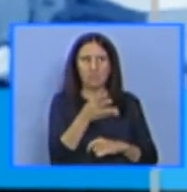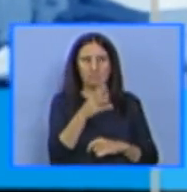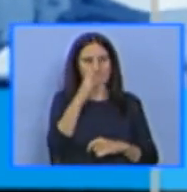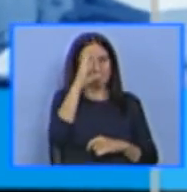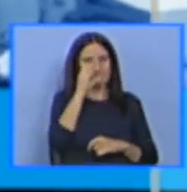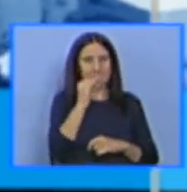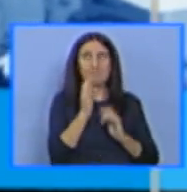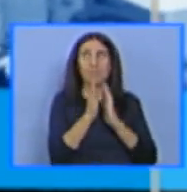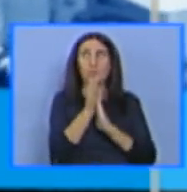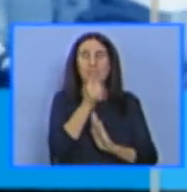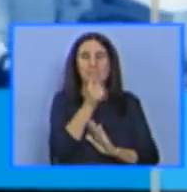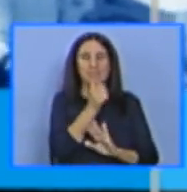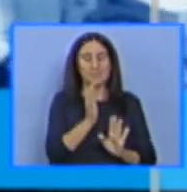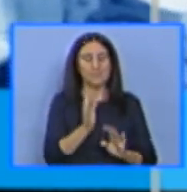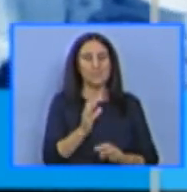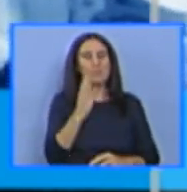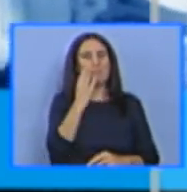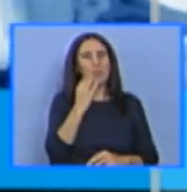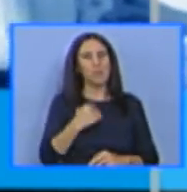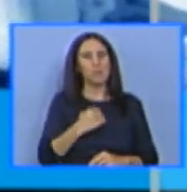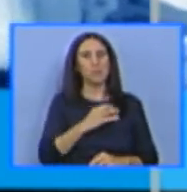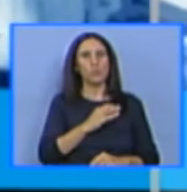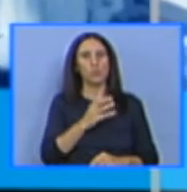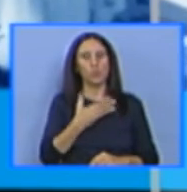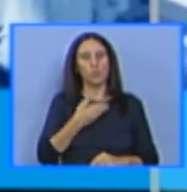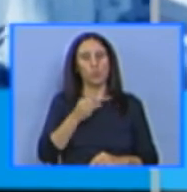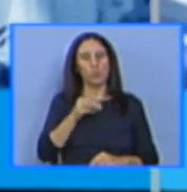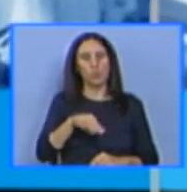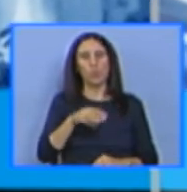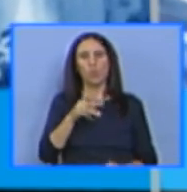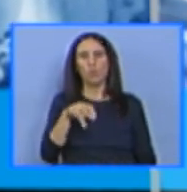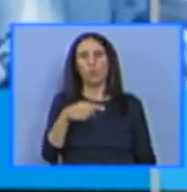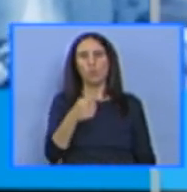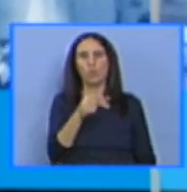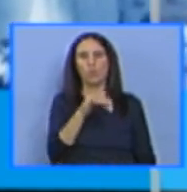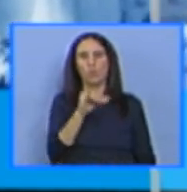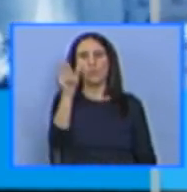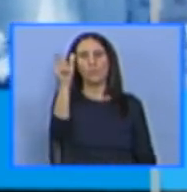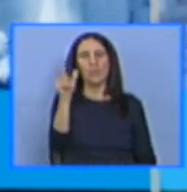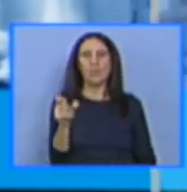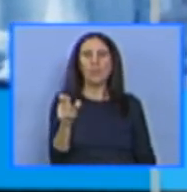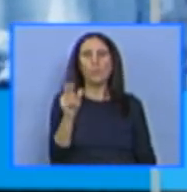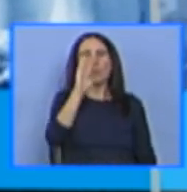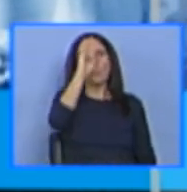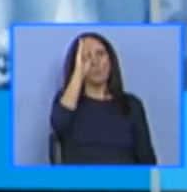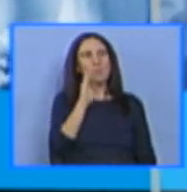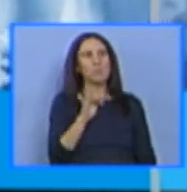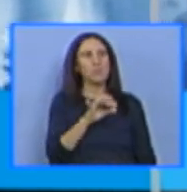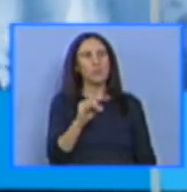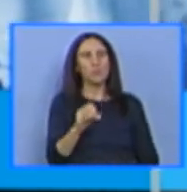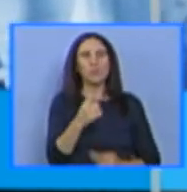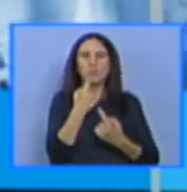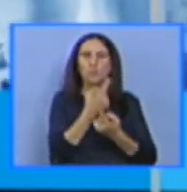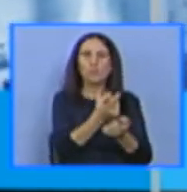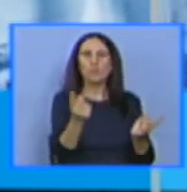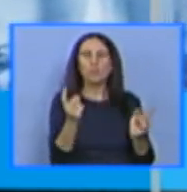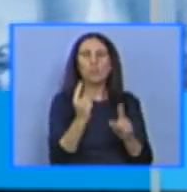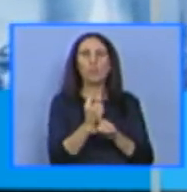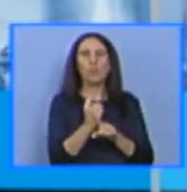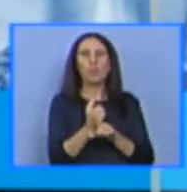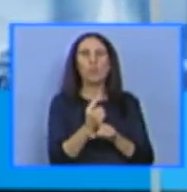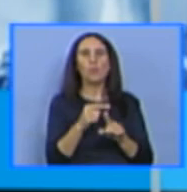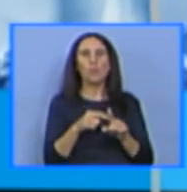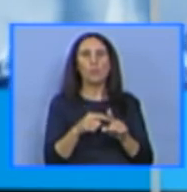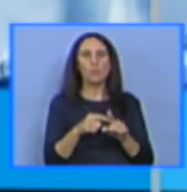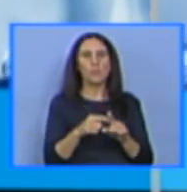o que Deus quiser. Eu acho que o Sr. Dom António se enquadra naquilo que o Papa Francisco anunciou quando renovou